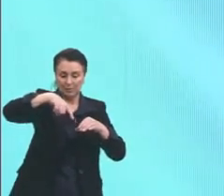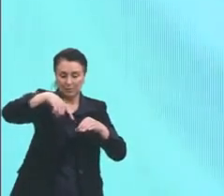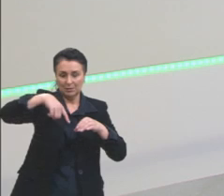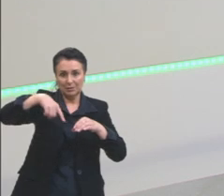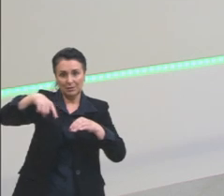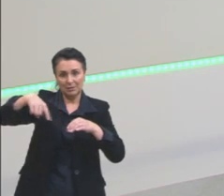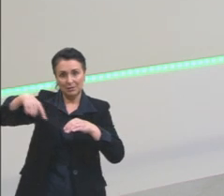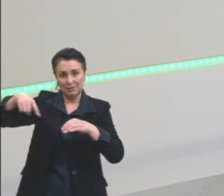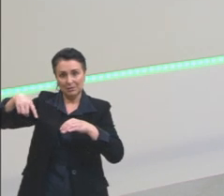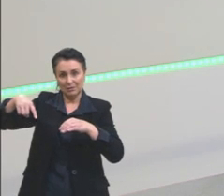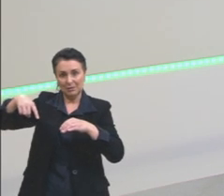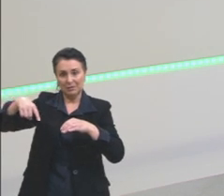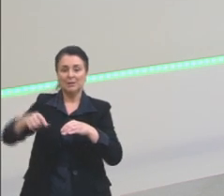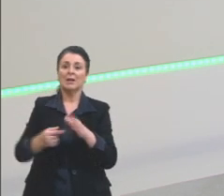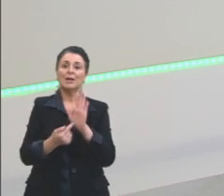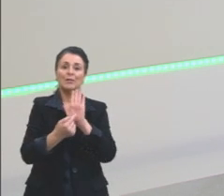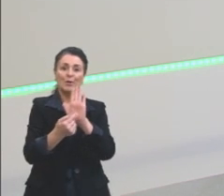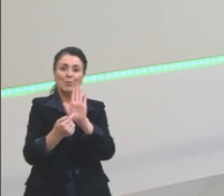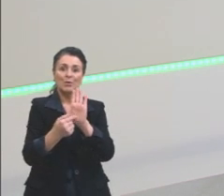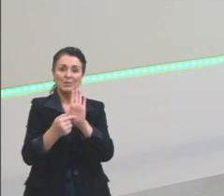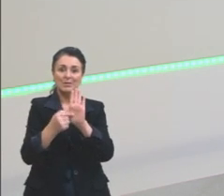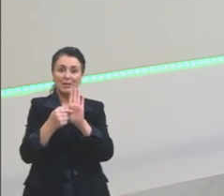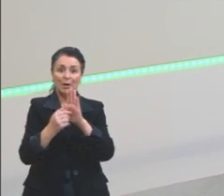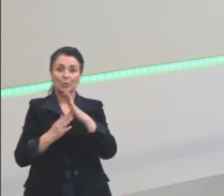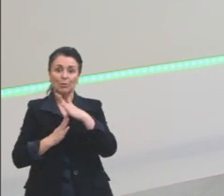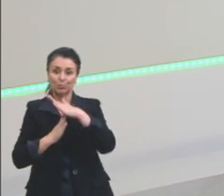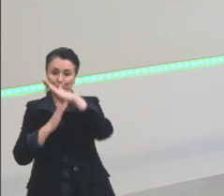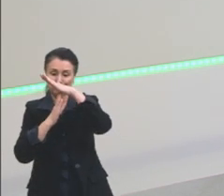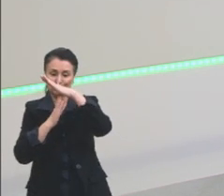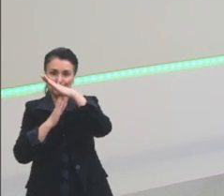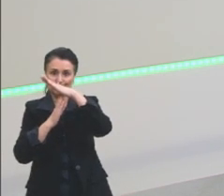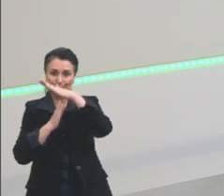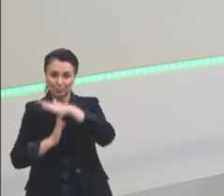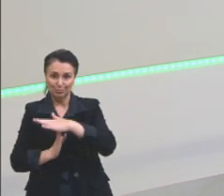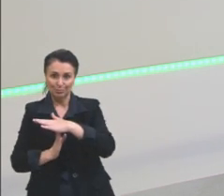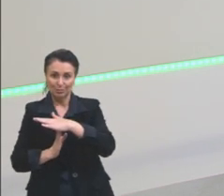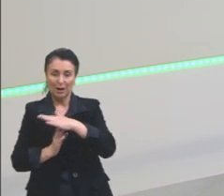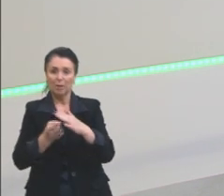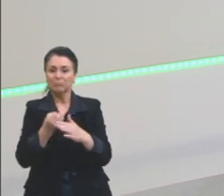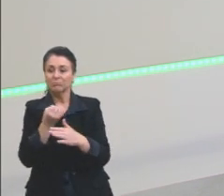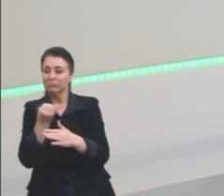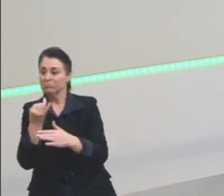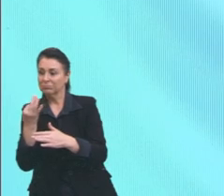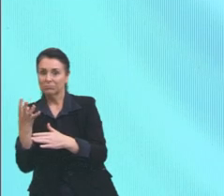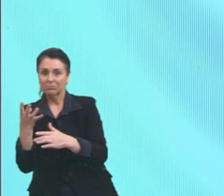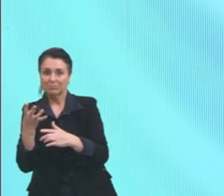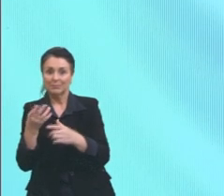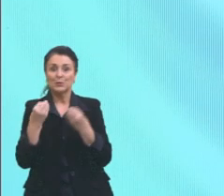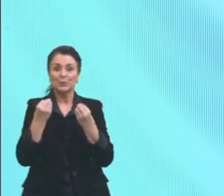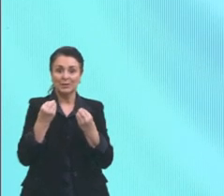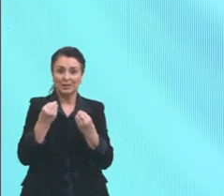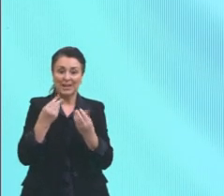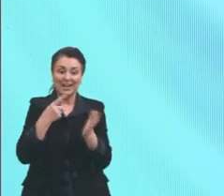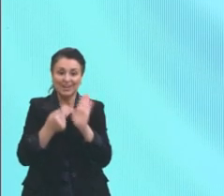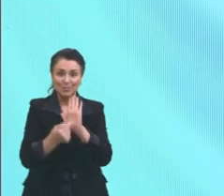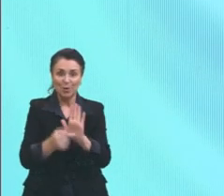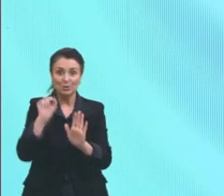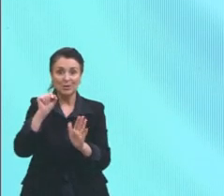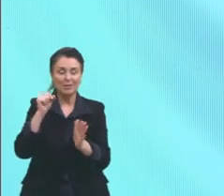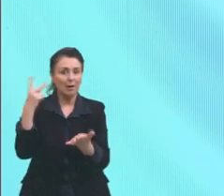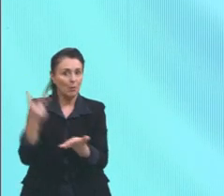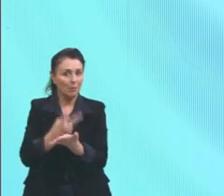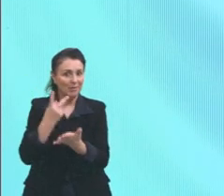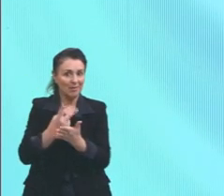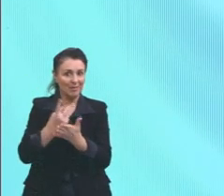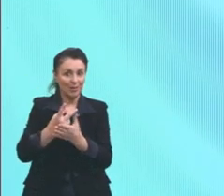esse pêndulo a canetinha ia mostrar né que tá acontecendo um tá se